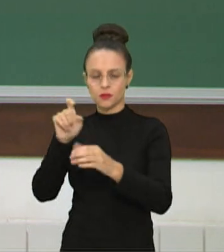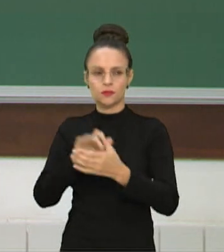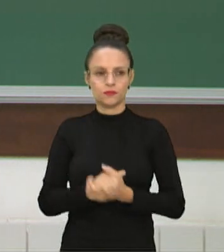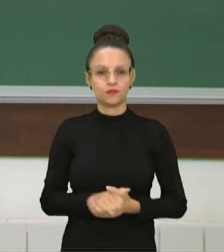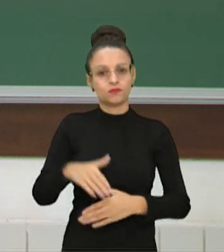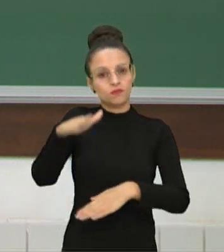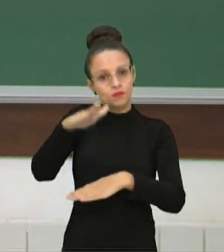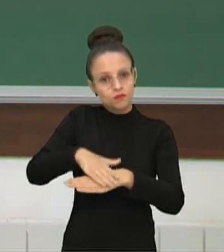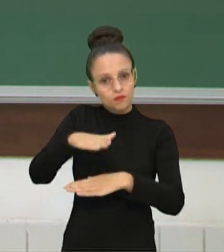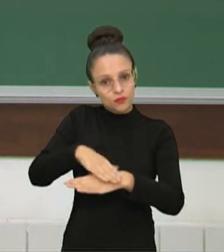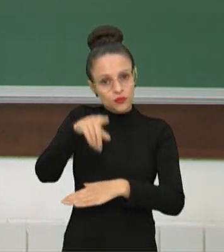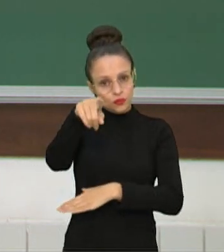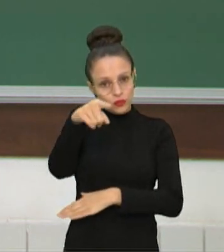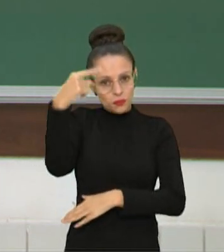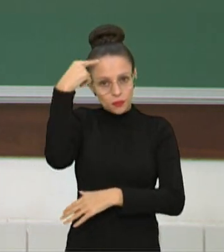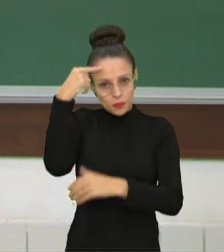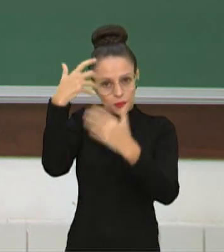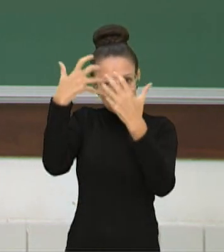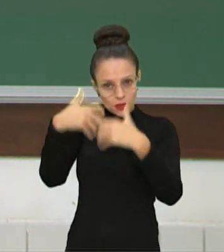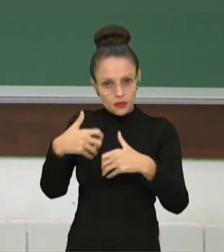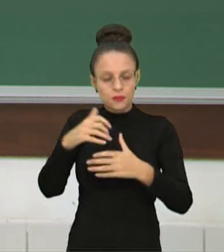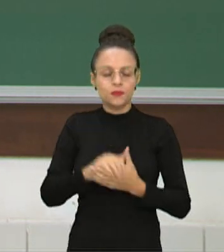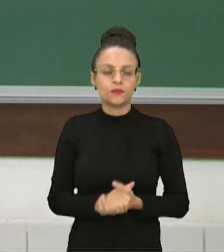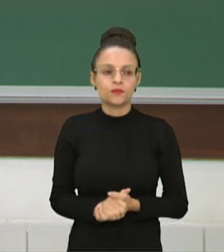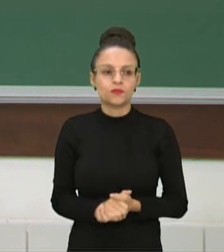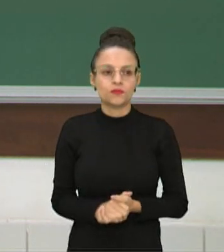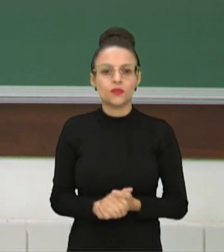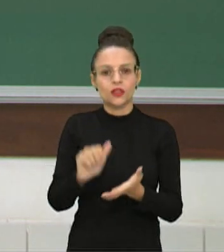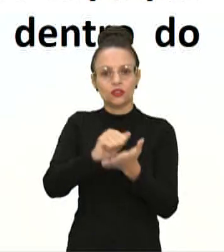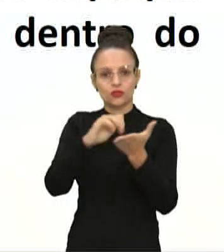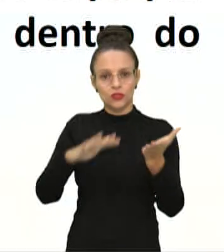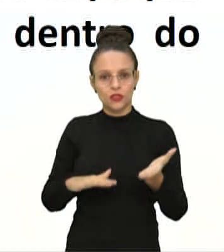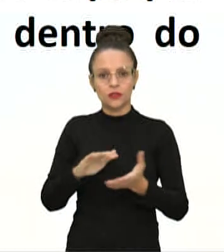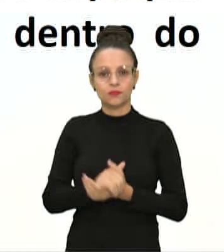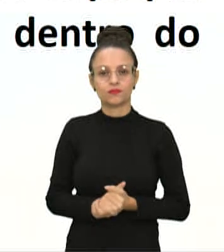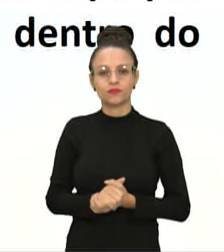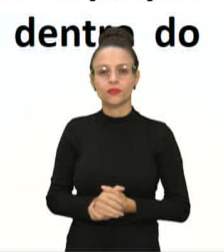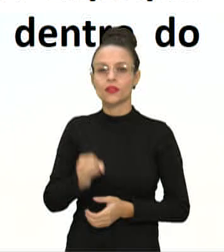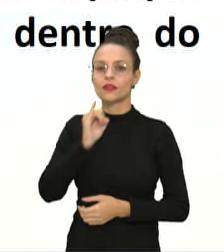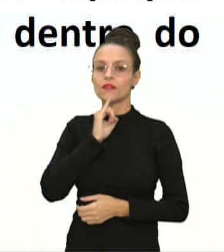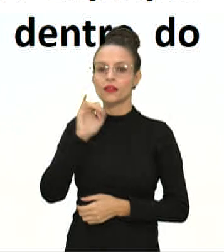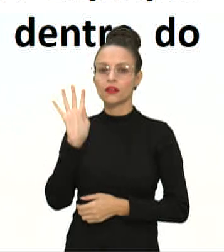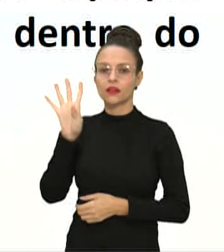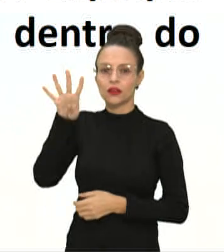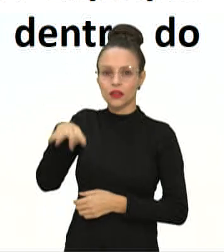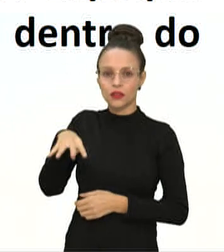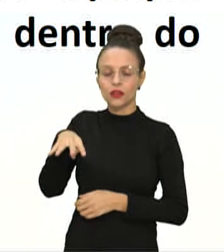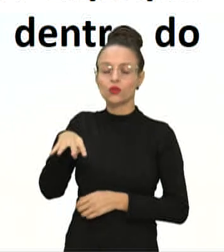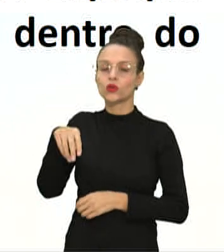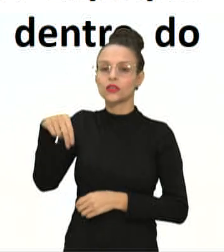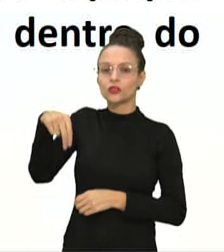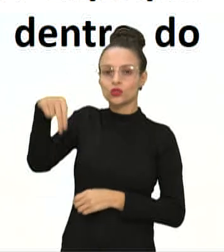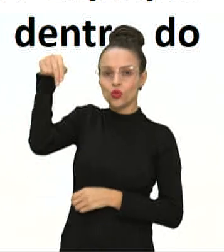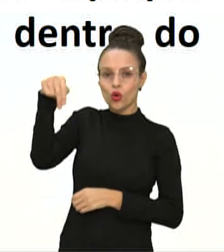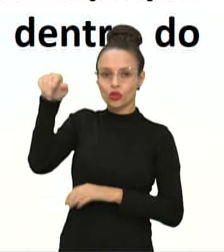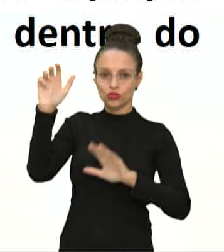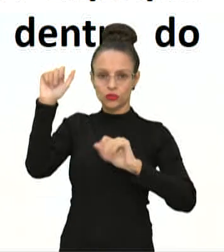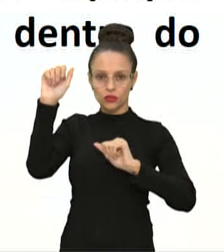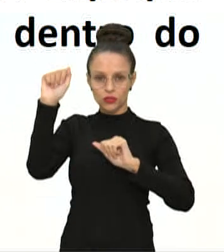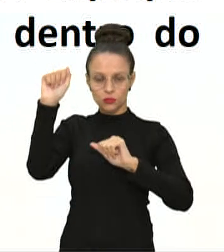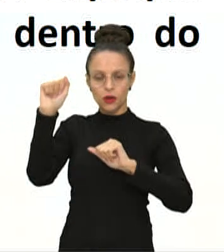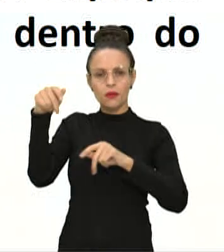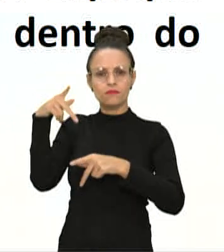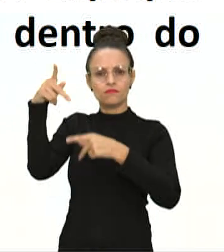Sua vez para pensar mais uma vez. Vamos lá. Uma atividade. Os catalães no nordeste da Espanha formam uma nação dentro do